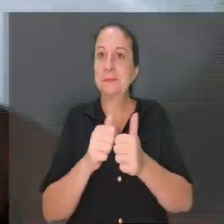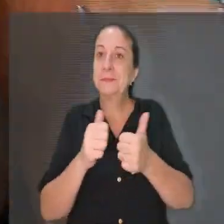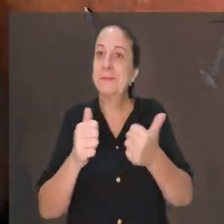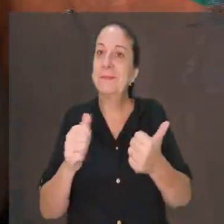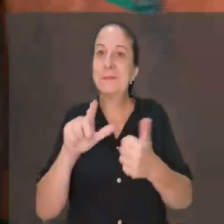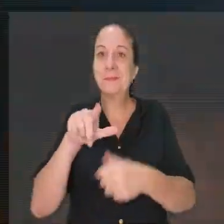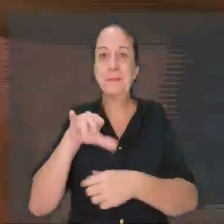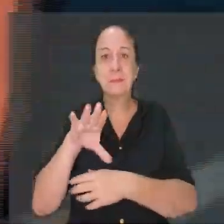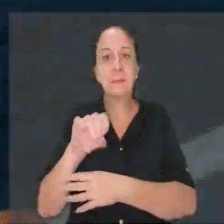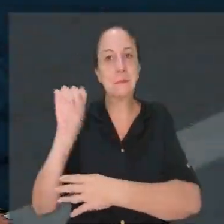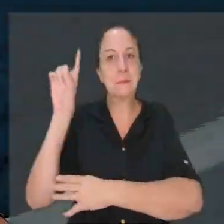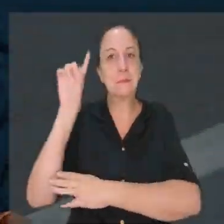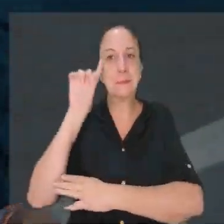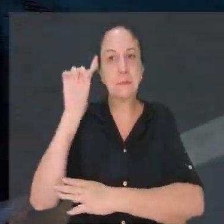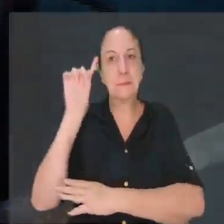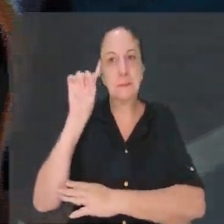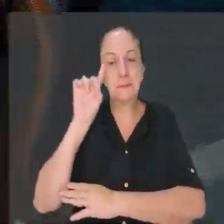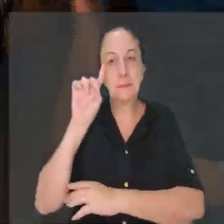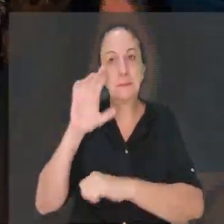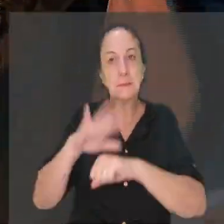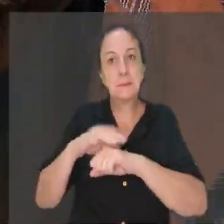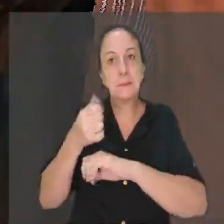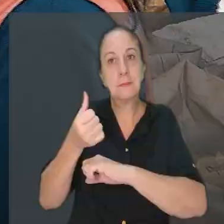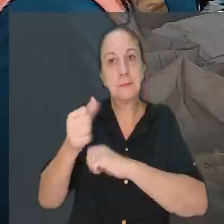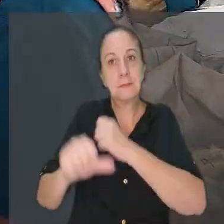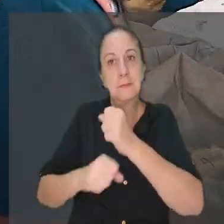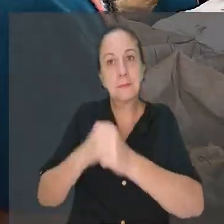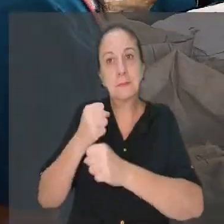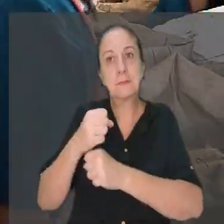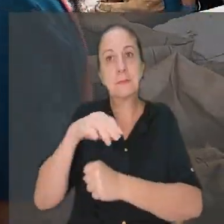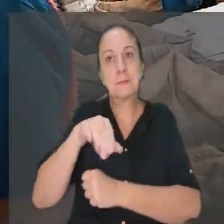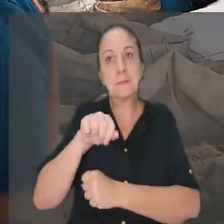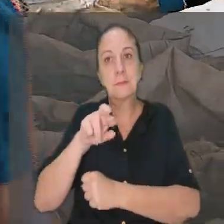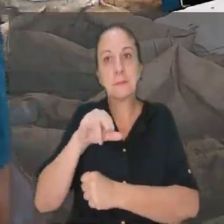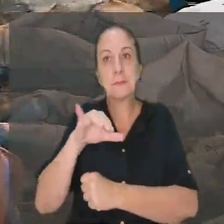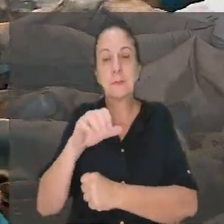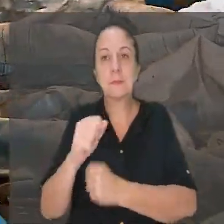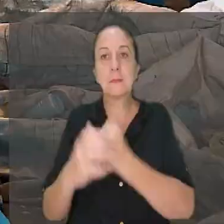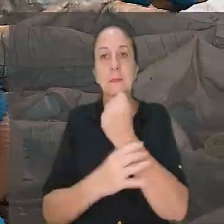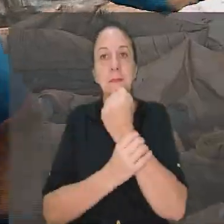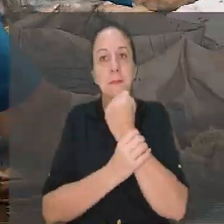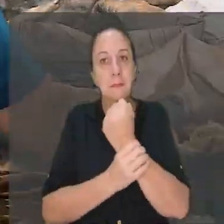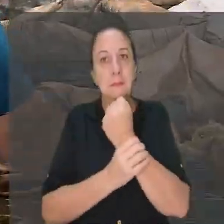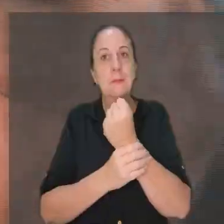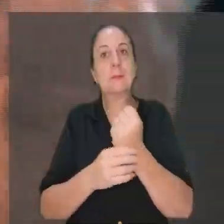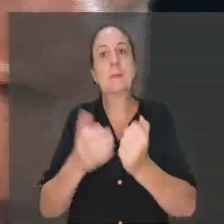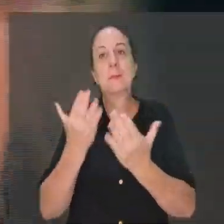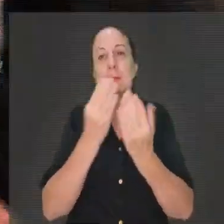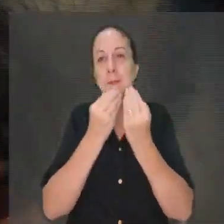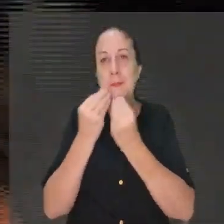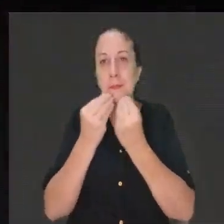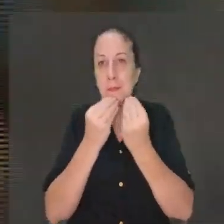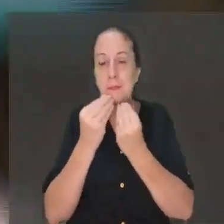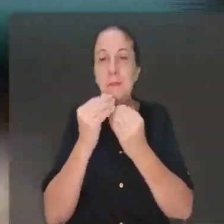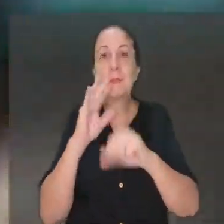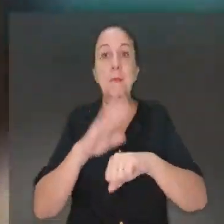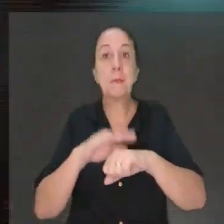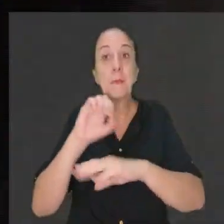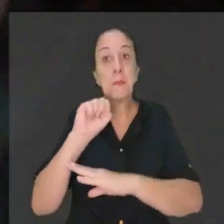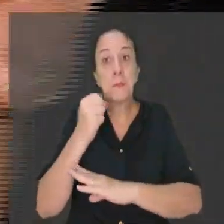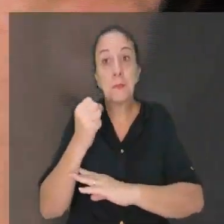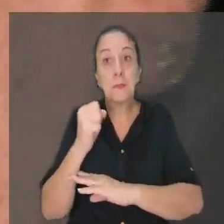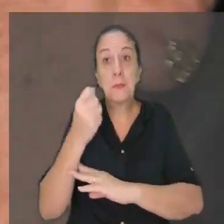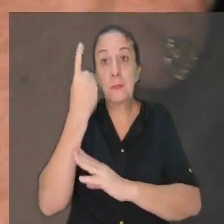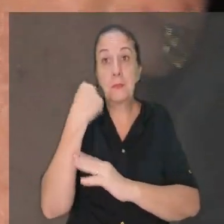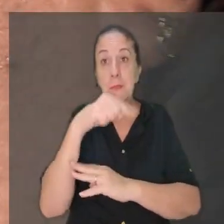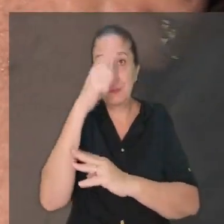É separando o lixo diariamente que há mais de 6 anos a Maria de Lourdes garante o sustento da família. Ela enfrenta uma jornada de